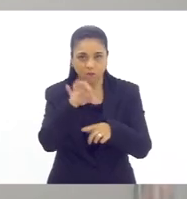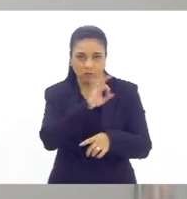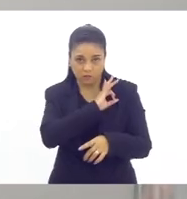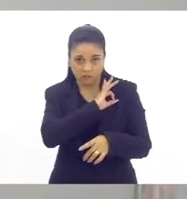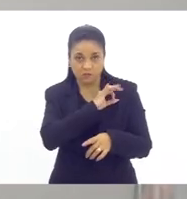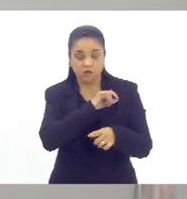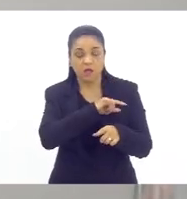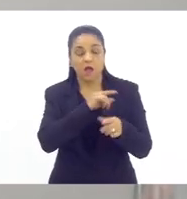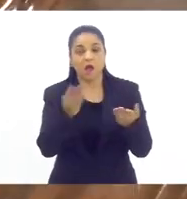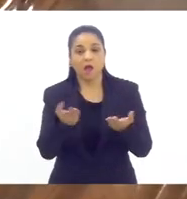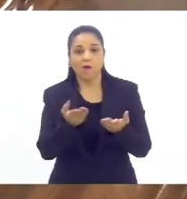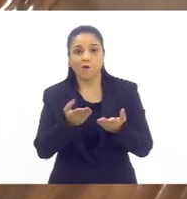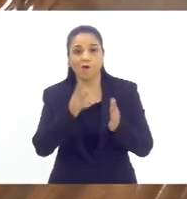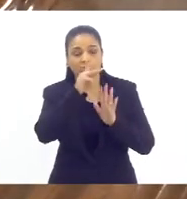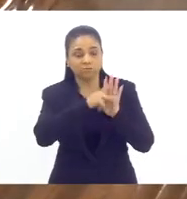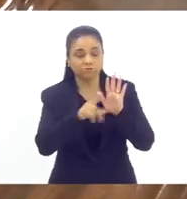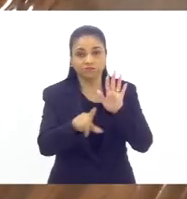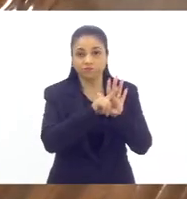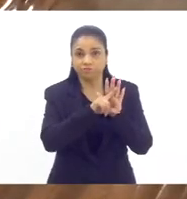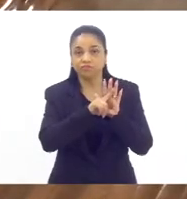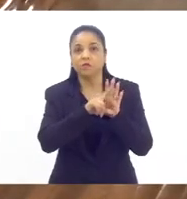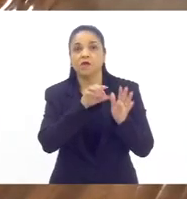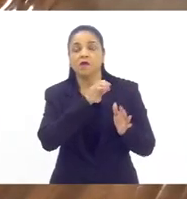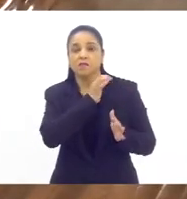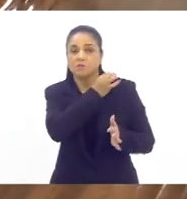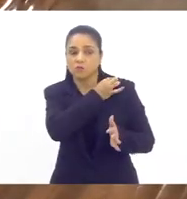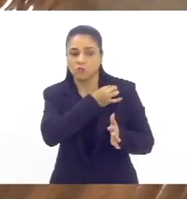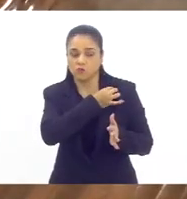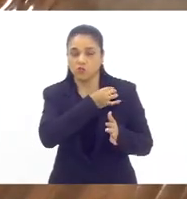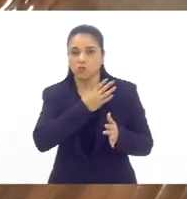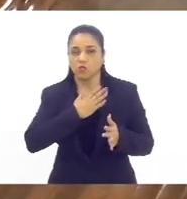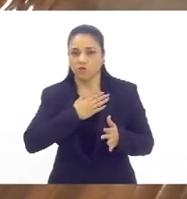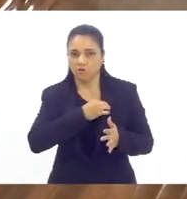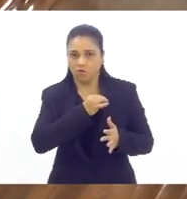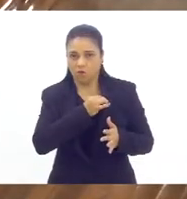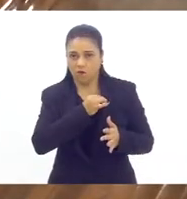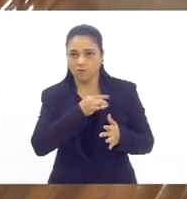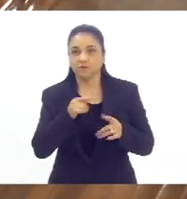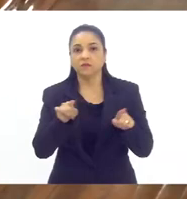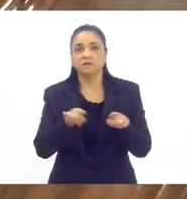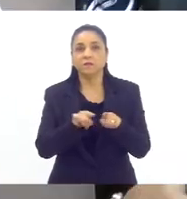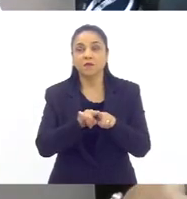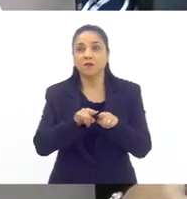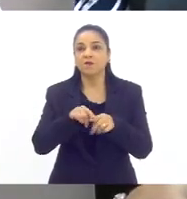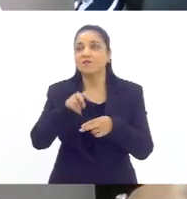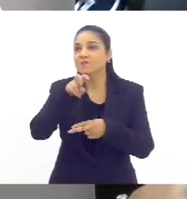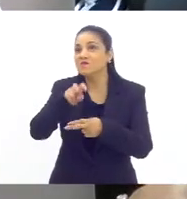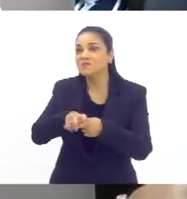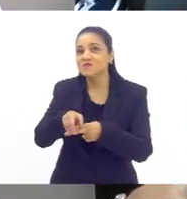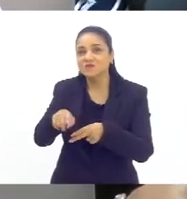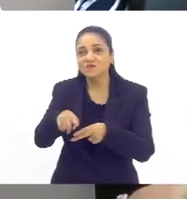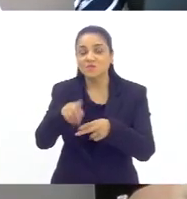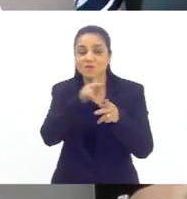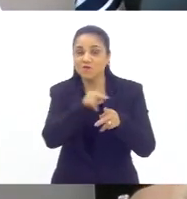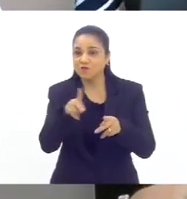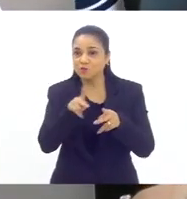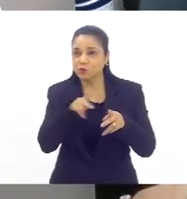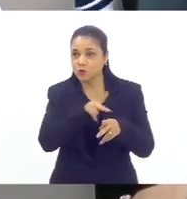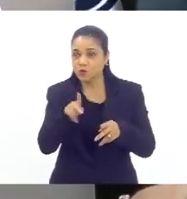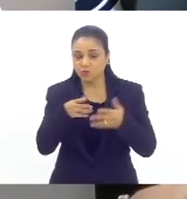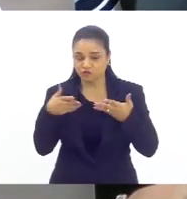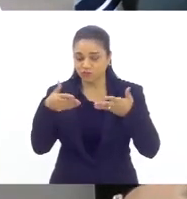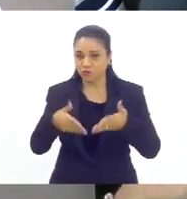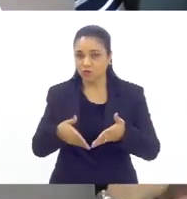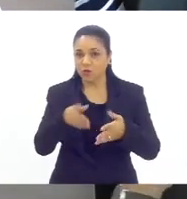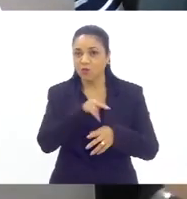presidente da Comissão da qual a sua vice vamos arrumar um lugar aqui para o professor Josemar eu fui salva de